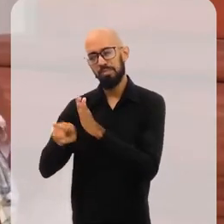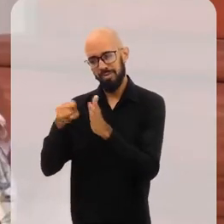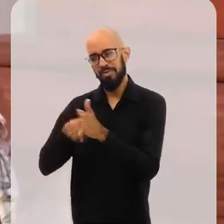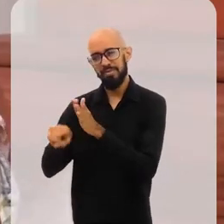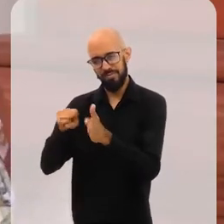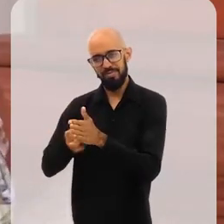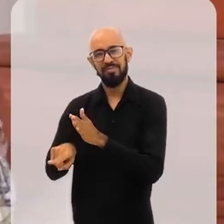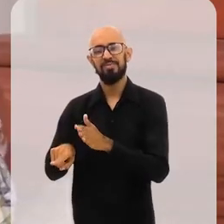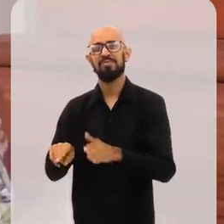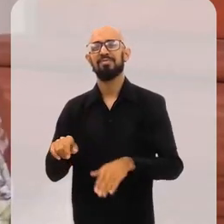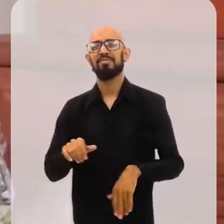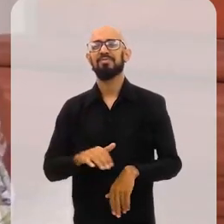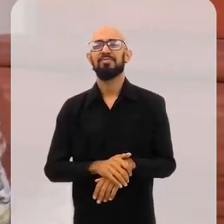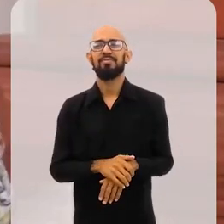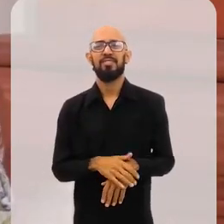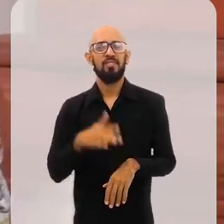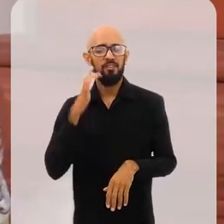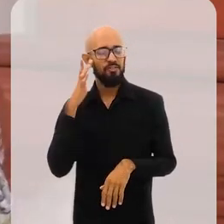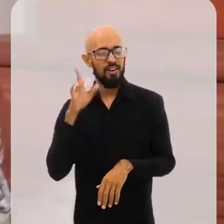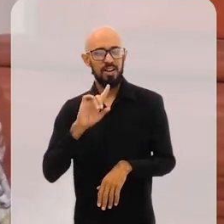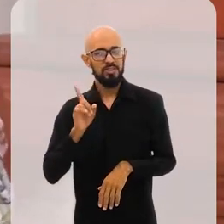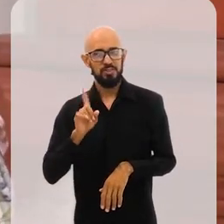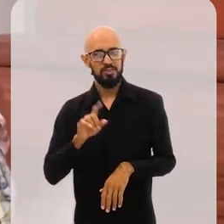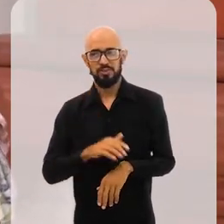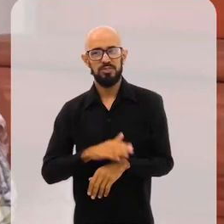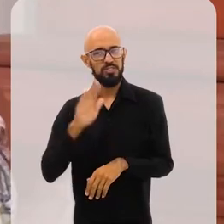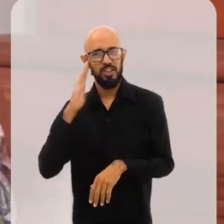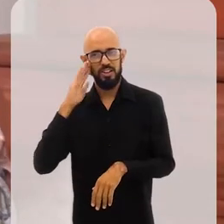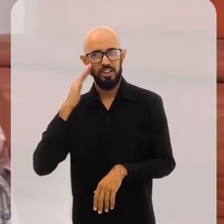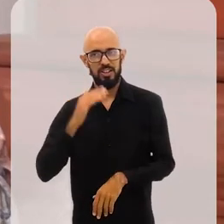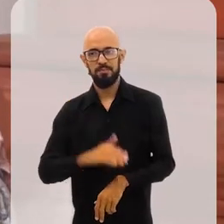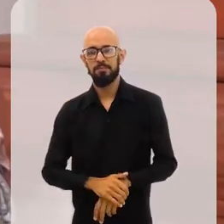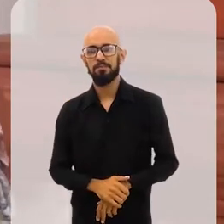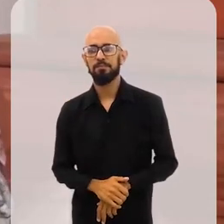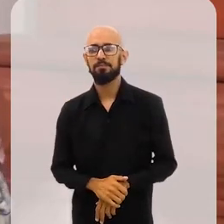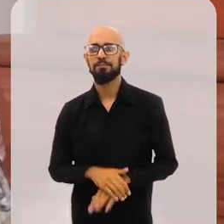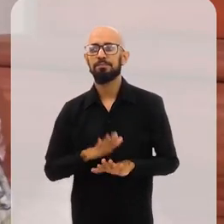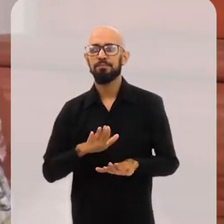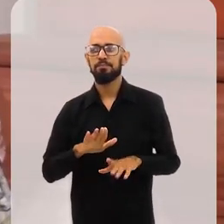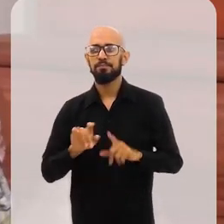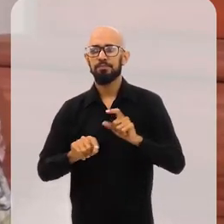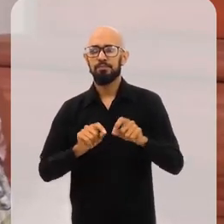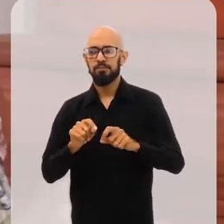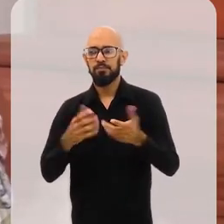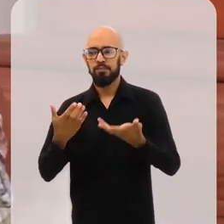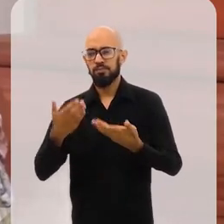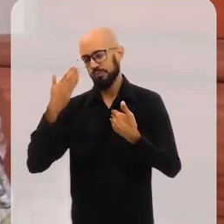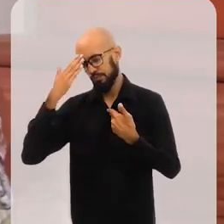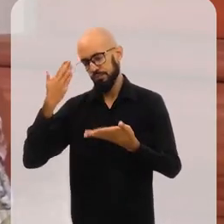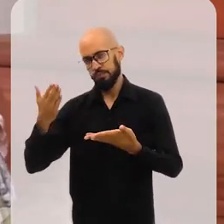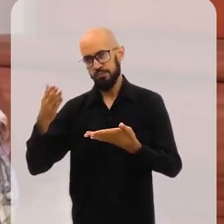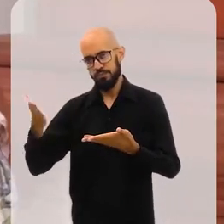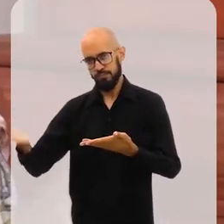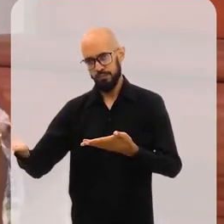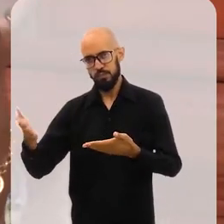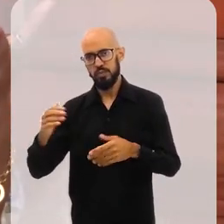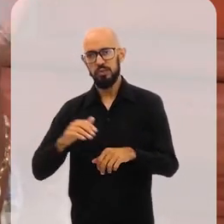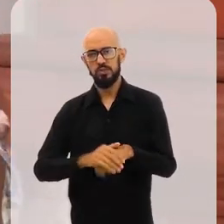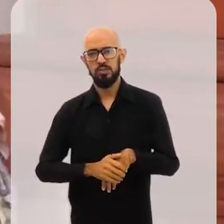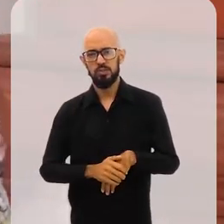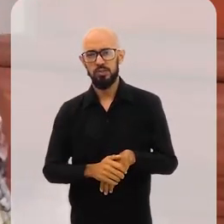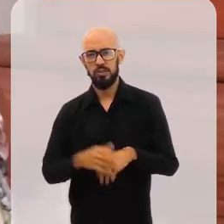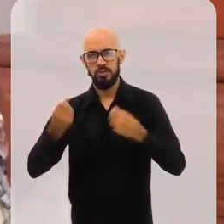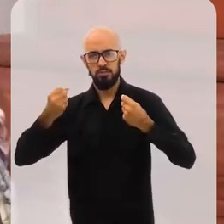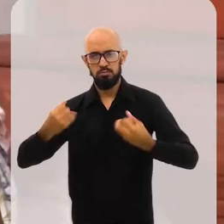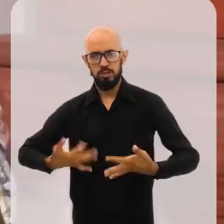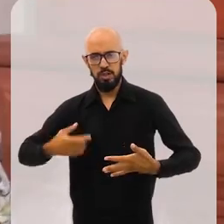que eu fiz tantas perguntas várias vezes, não é fácil de se entender, mas queria agradecer